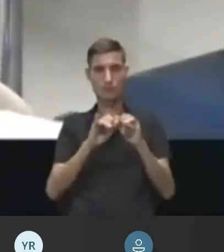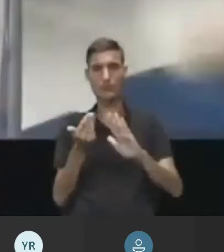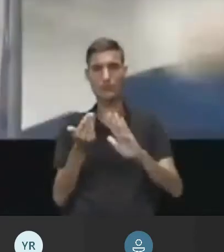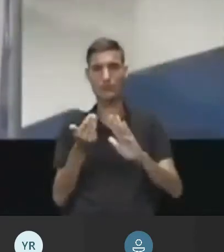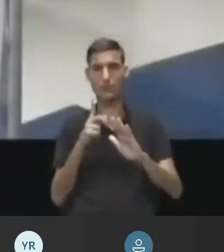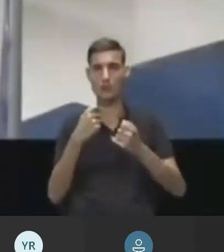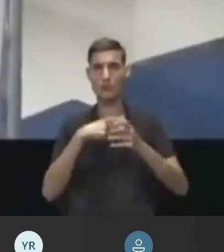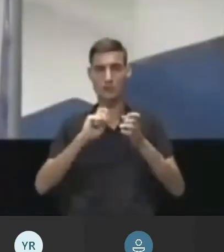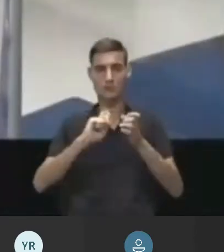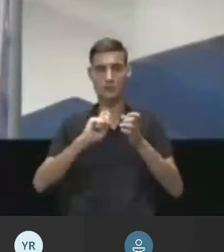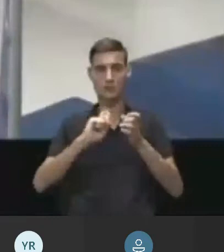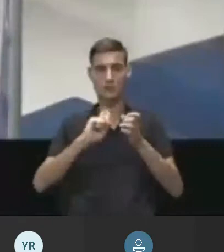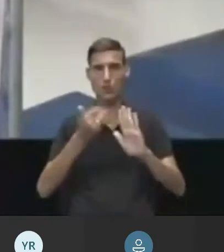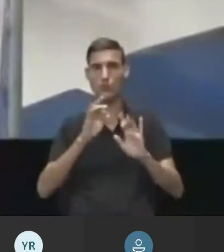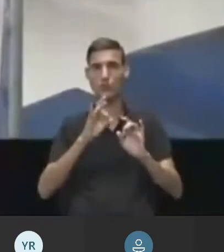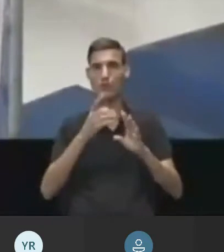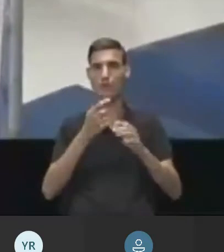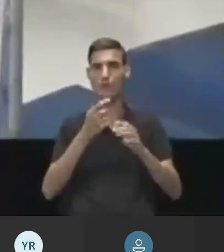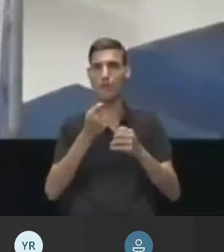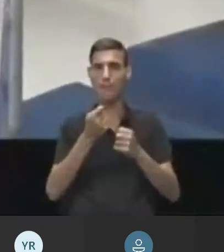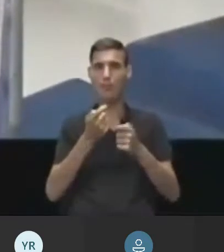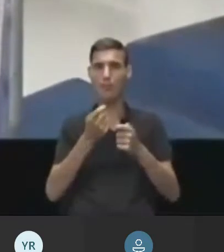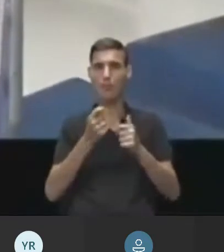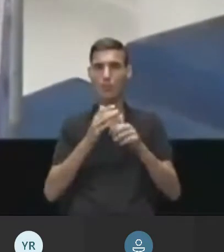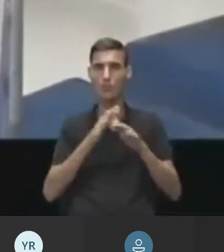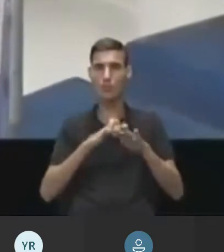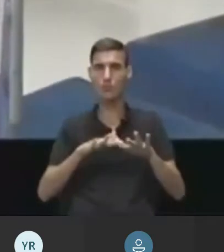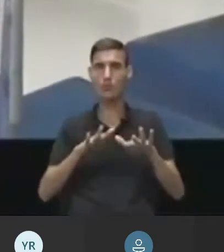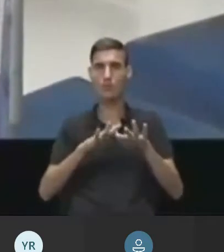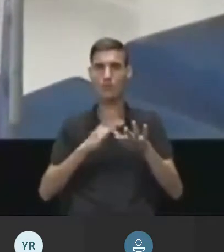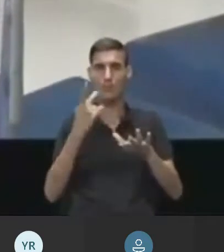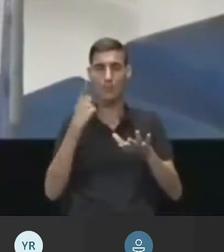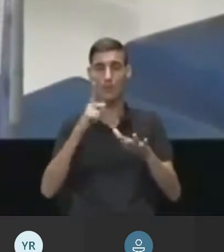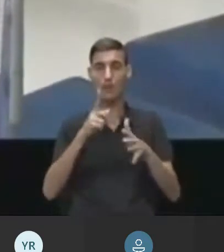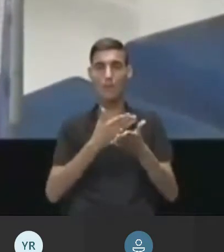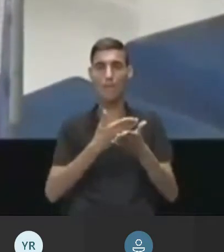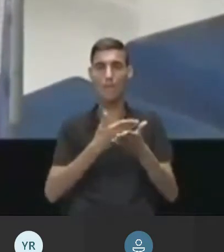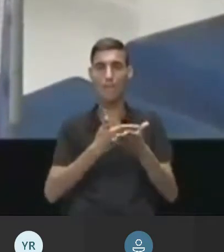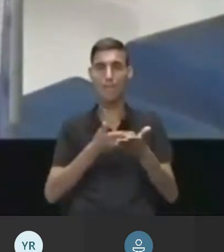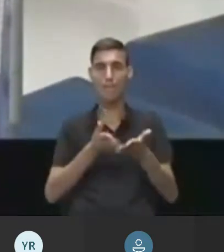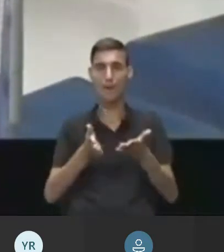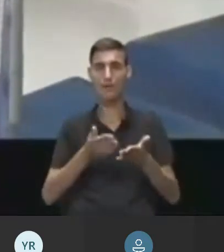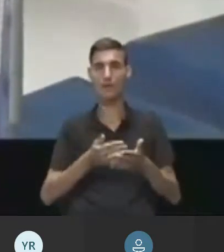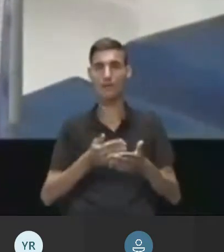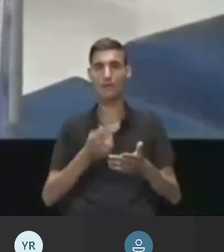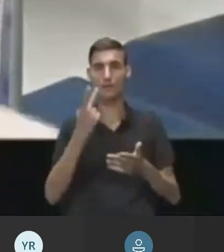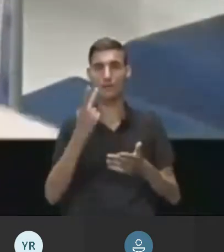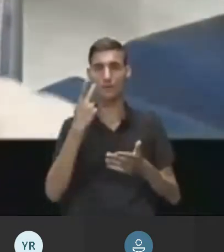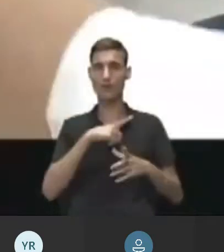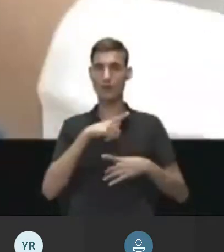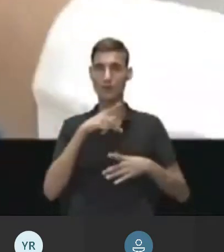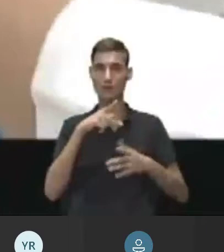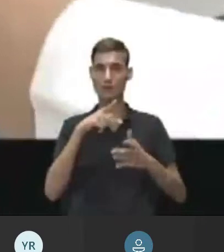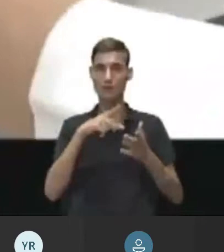torneira, certo? Isso é uma torneira, e deixa ela cair lentamente, para tirar toda a parte aquosa.